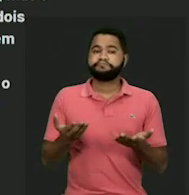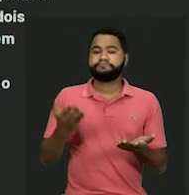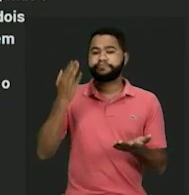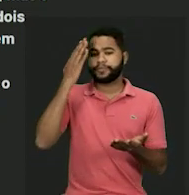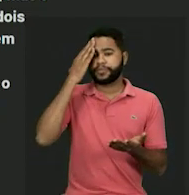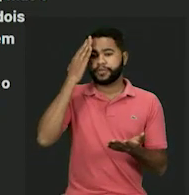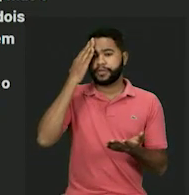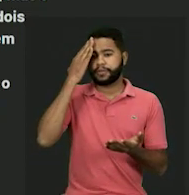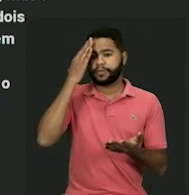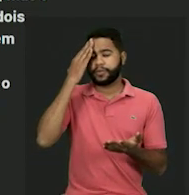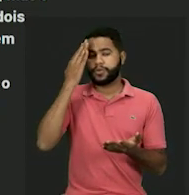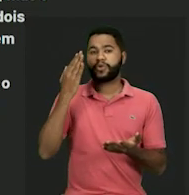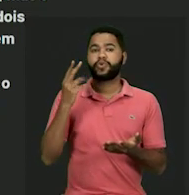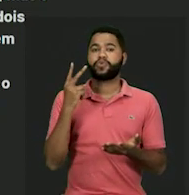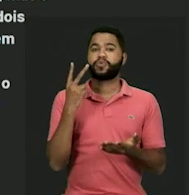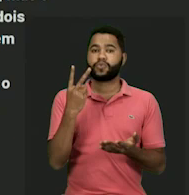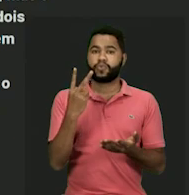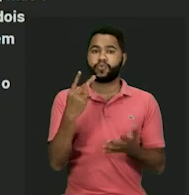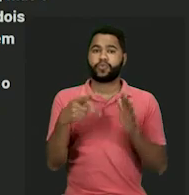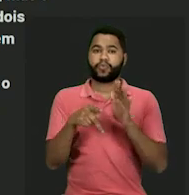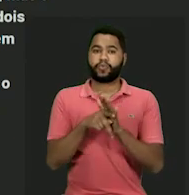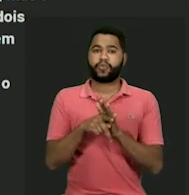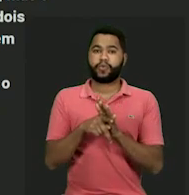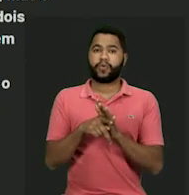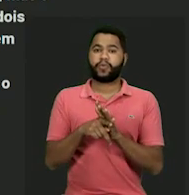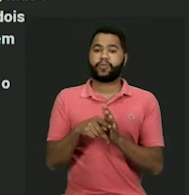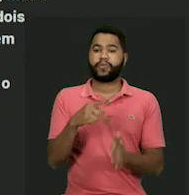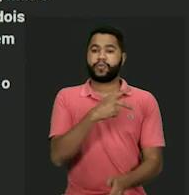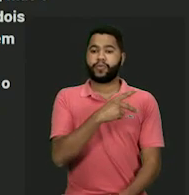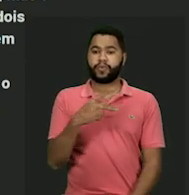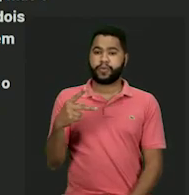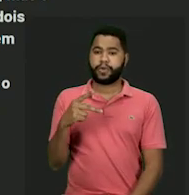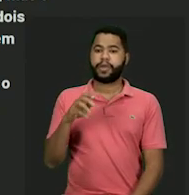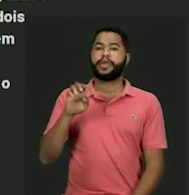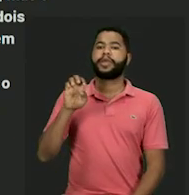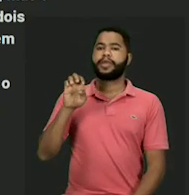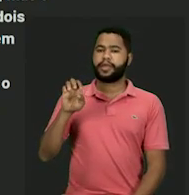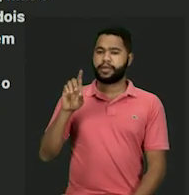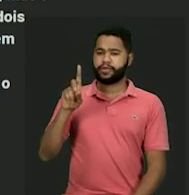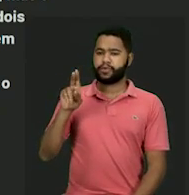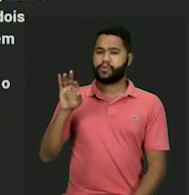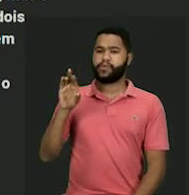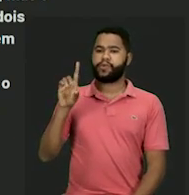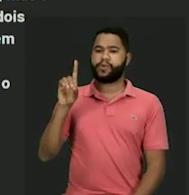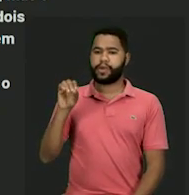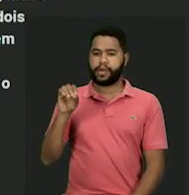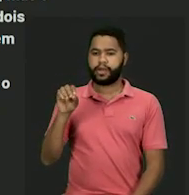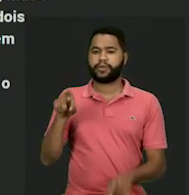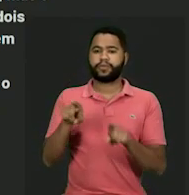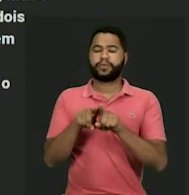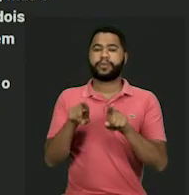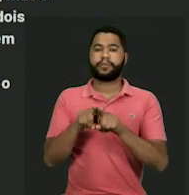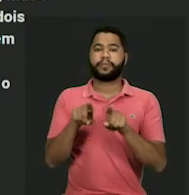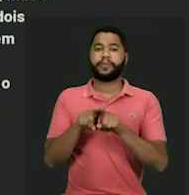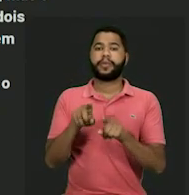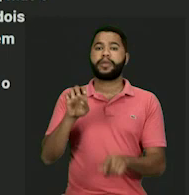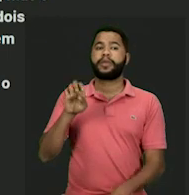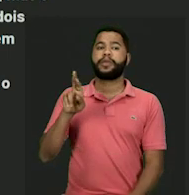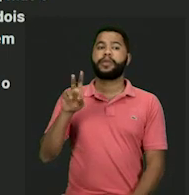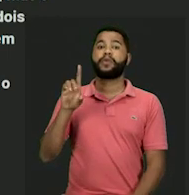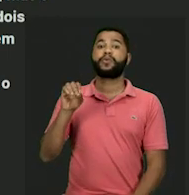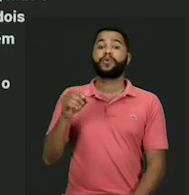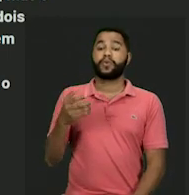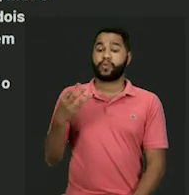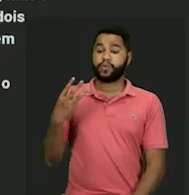dois candidatos à presidência, os senhores Eduardo Gomes e Eurico Dutra, e um terceiro, o senhor